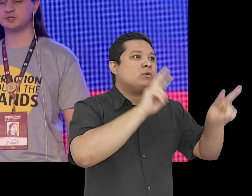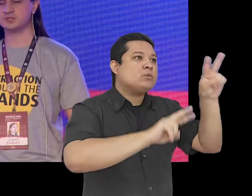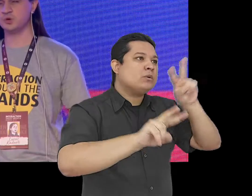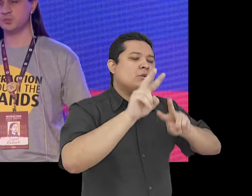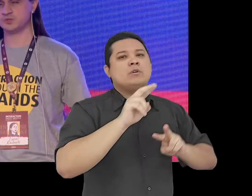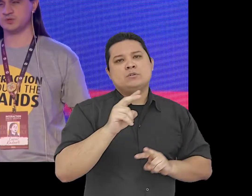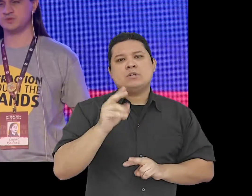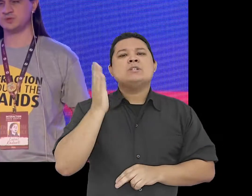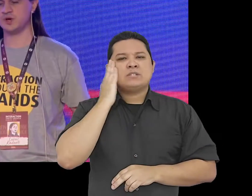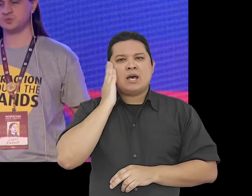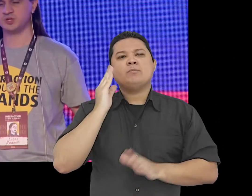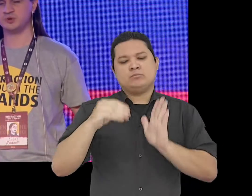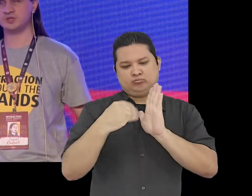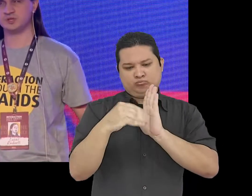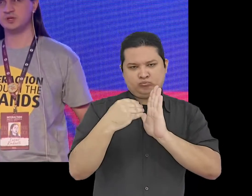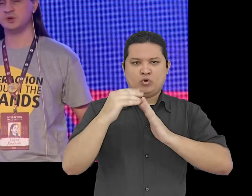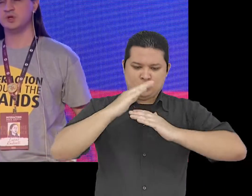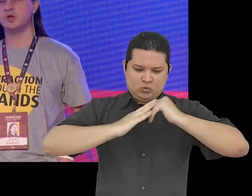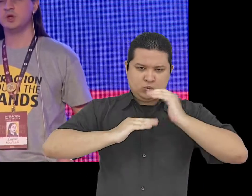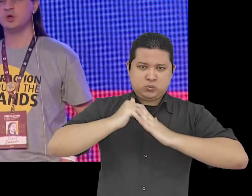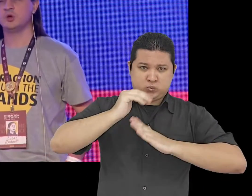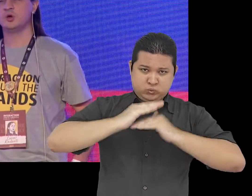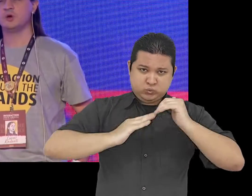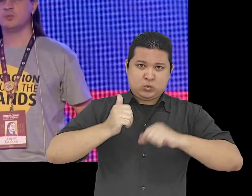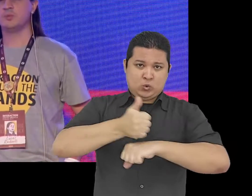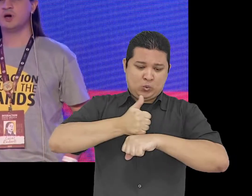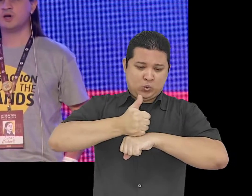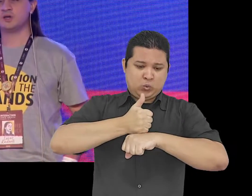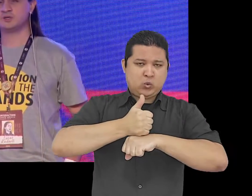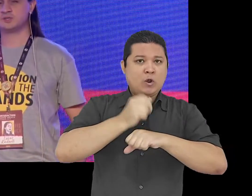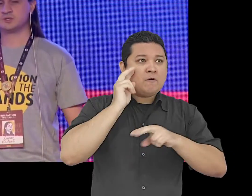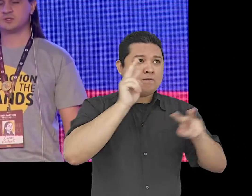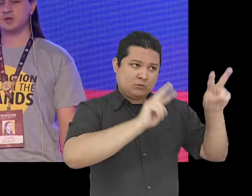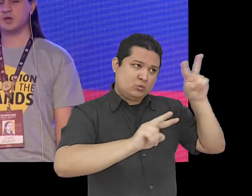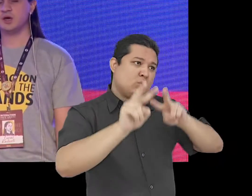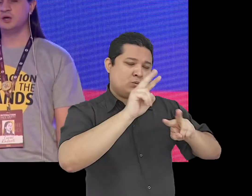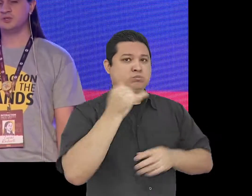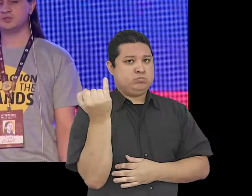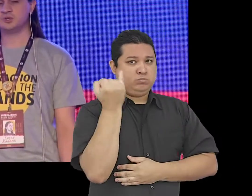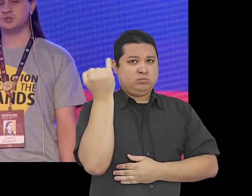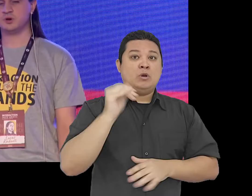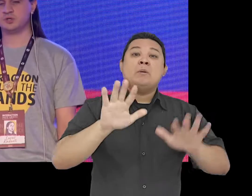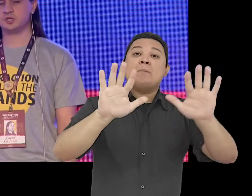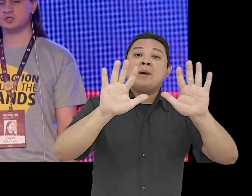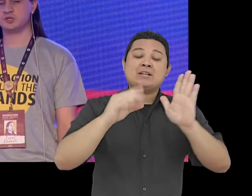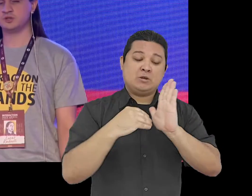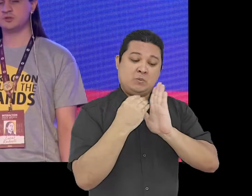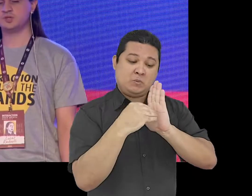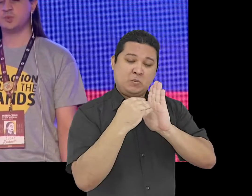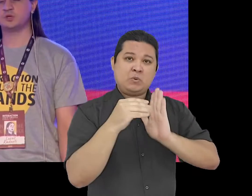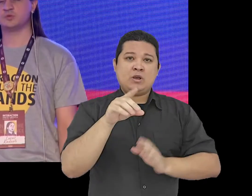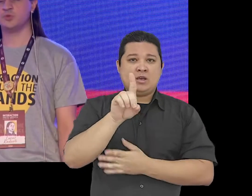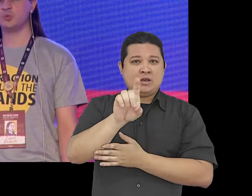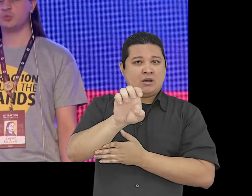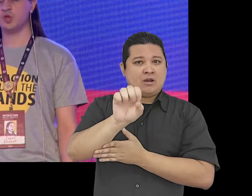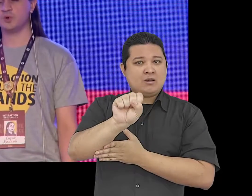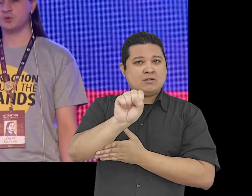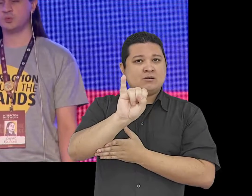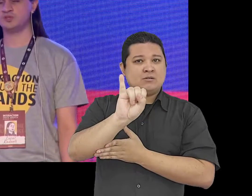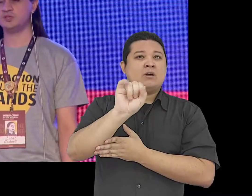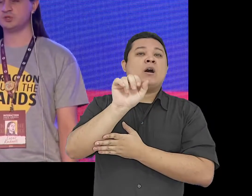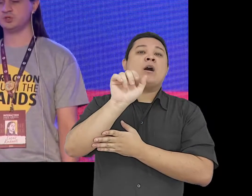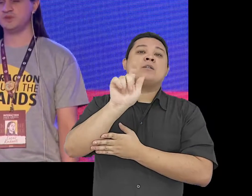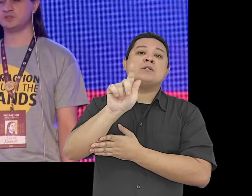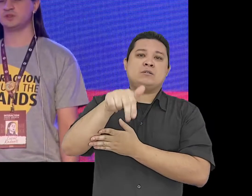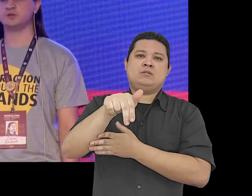os designers são pessoas visuais por natureza, né? Mas antes disso, eu acho que a gente está tentando sempre resolver um